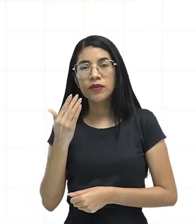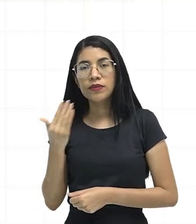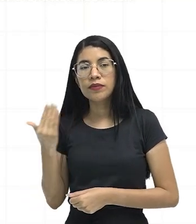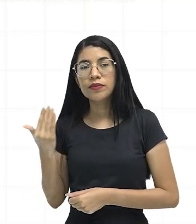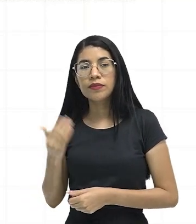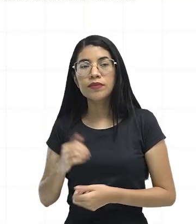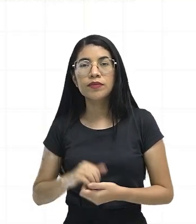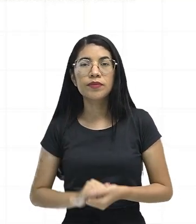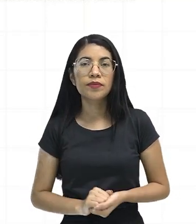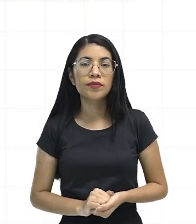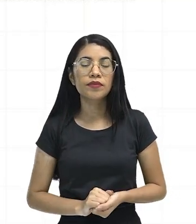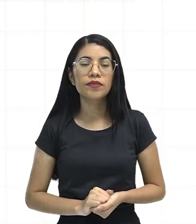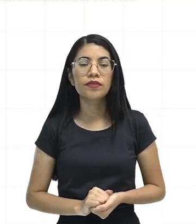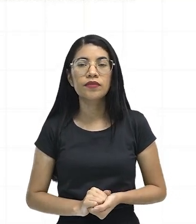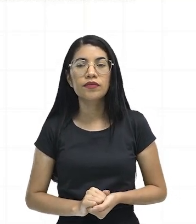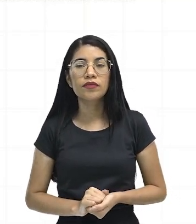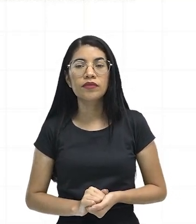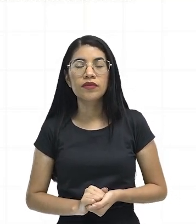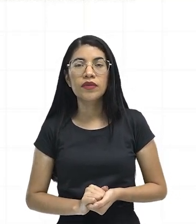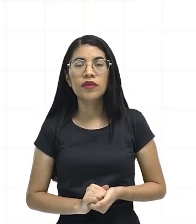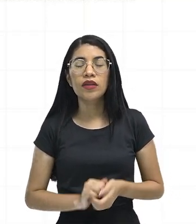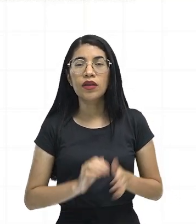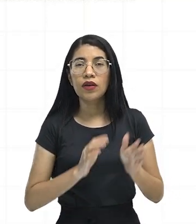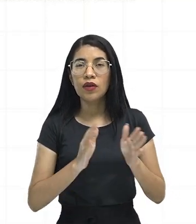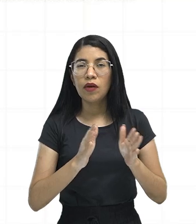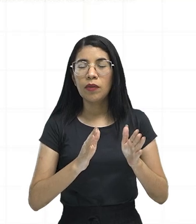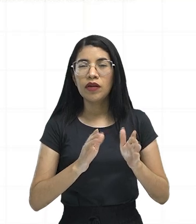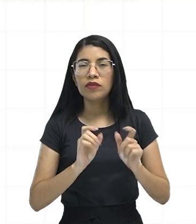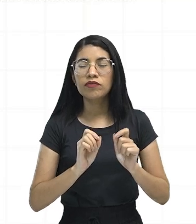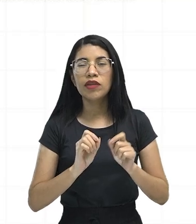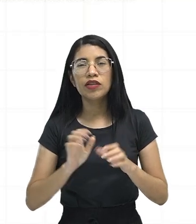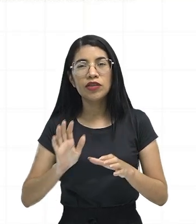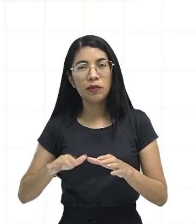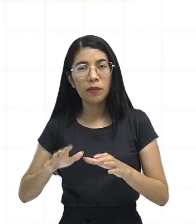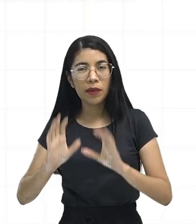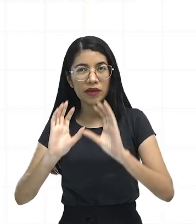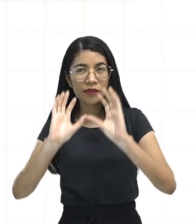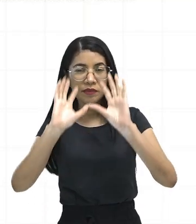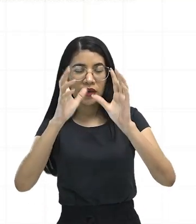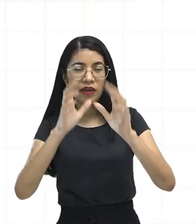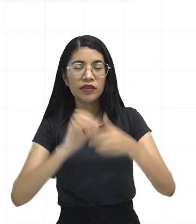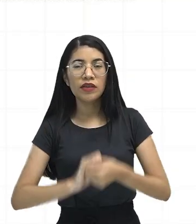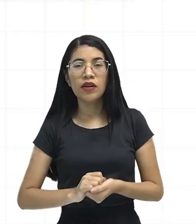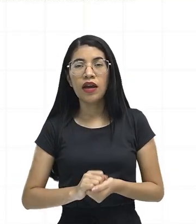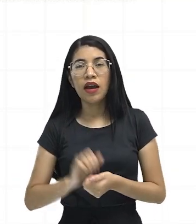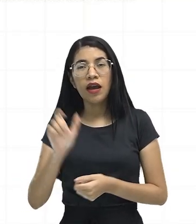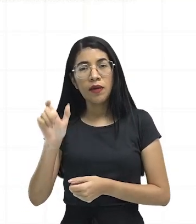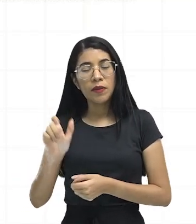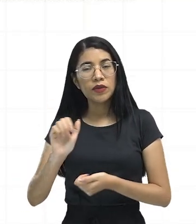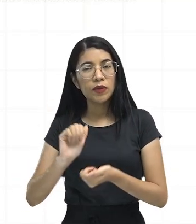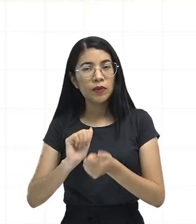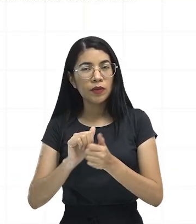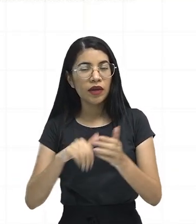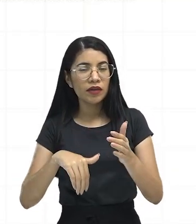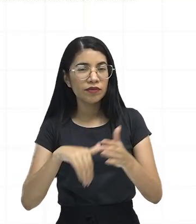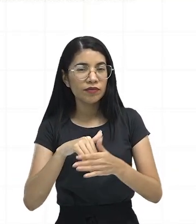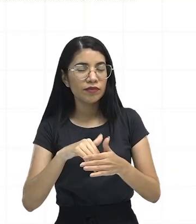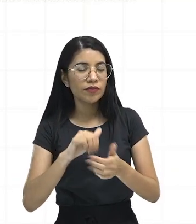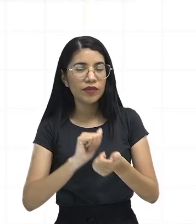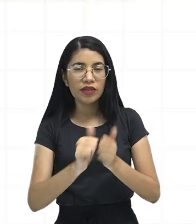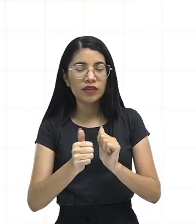voou. Em uma temporada de basquete, um jogador fez os seguintes números de pontos em 5